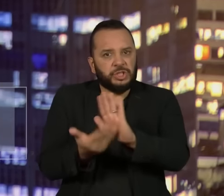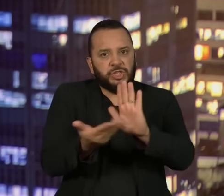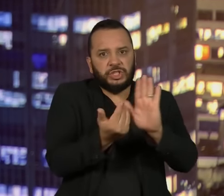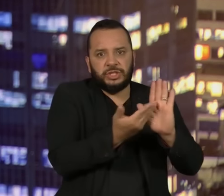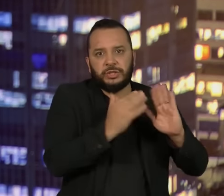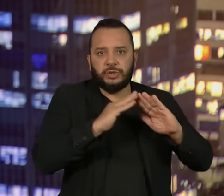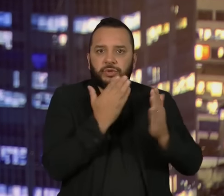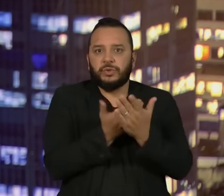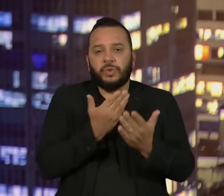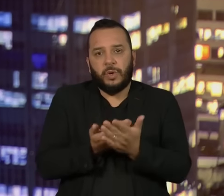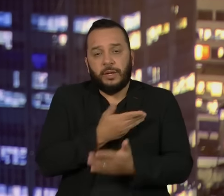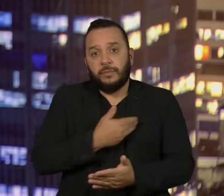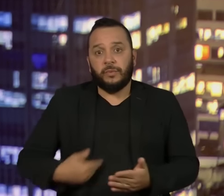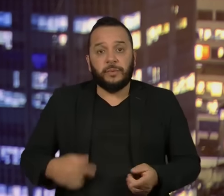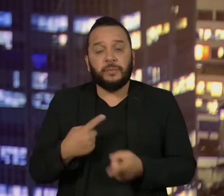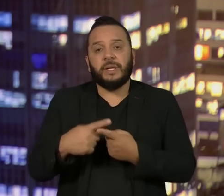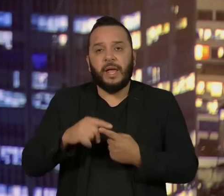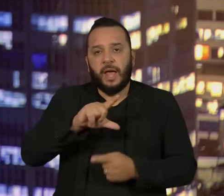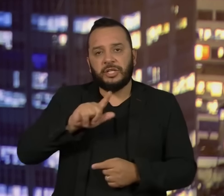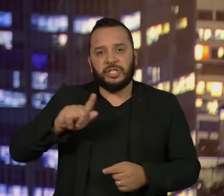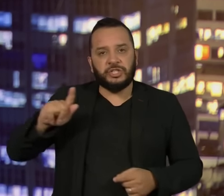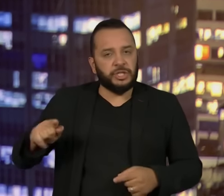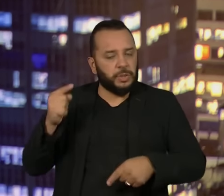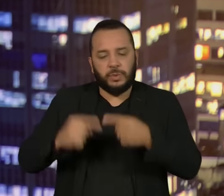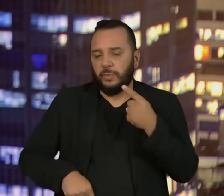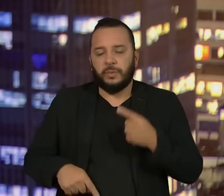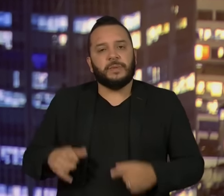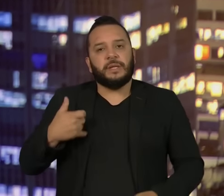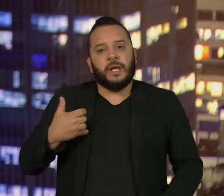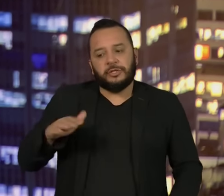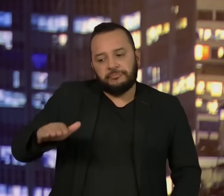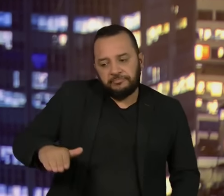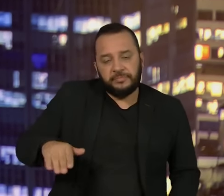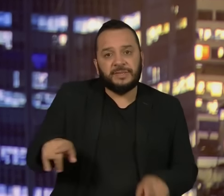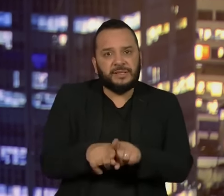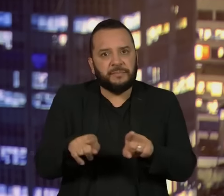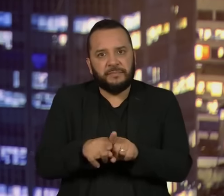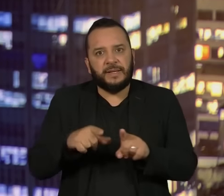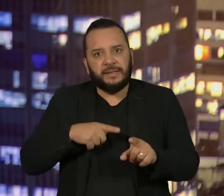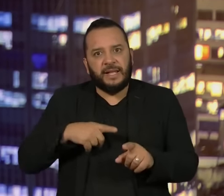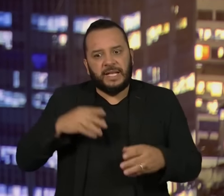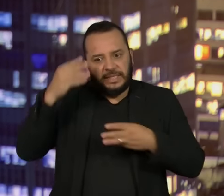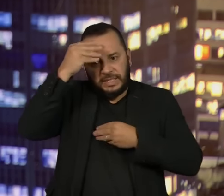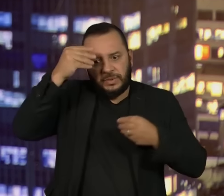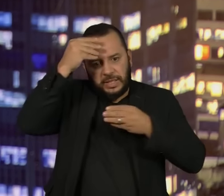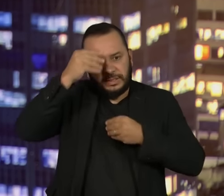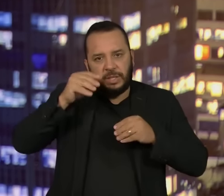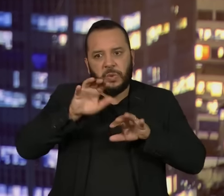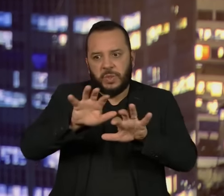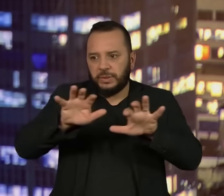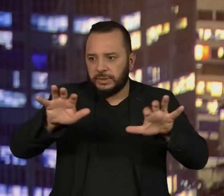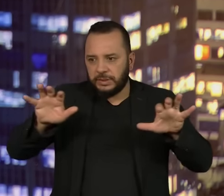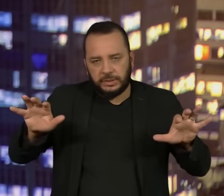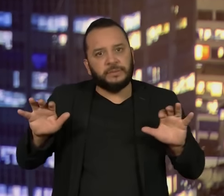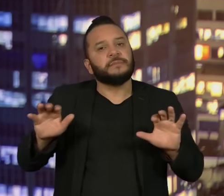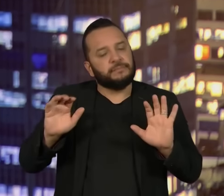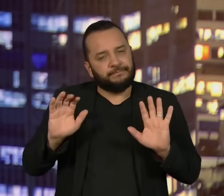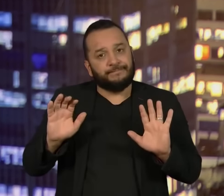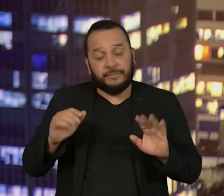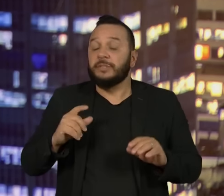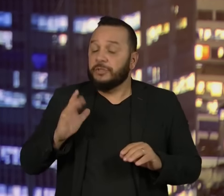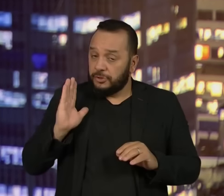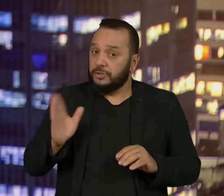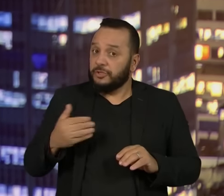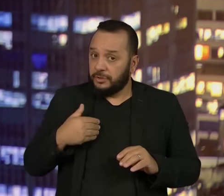de uso de linguagem imprópria para menores e sexualização dos personagens. O Avesso da Pele ganhou o prêmio Jabuti,